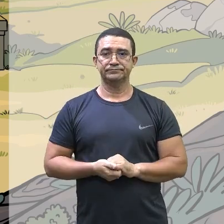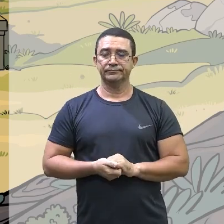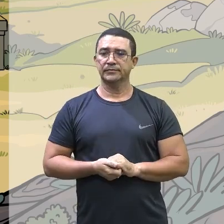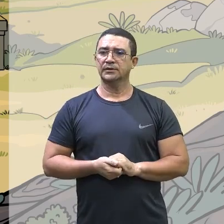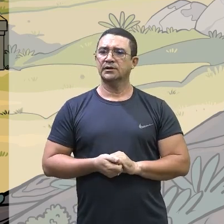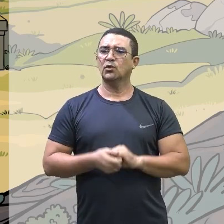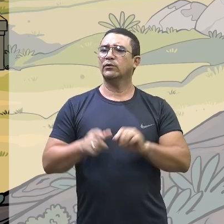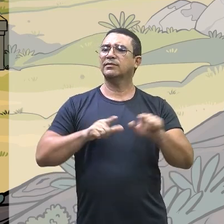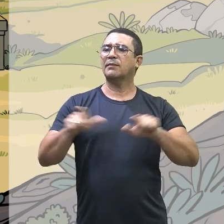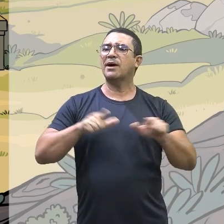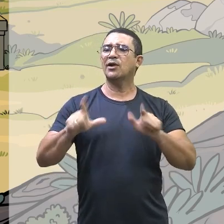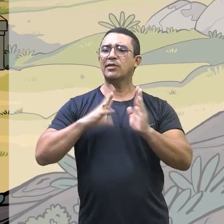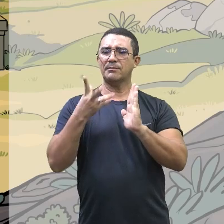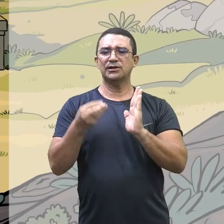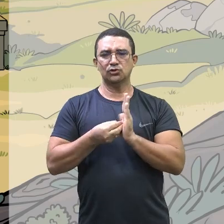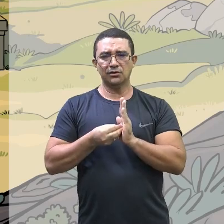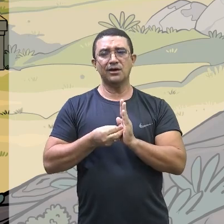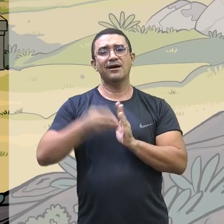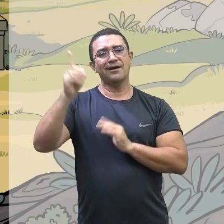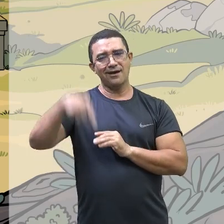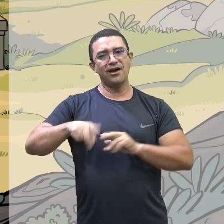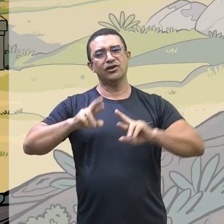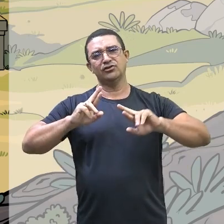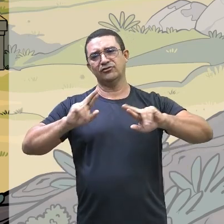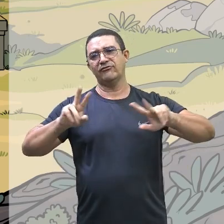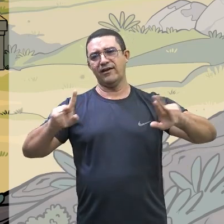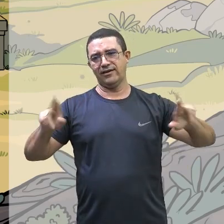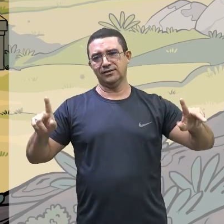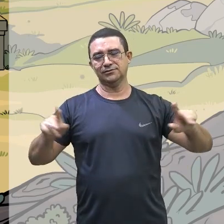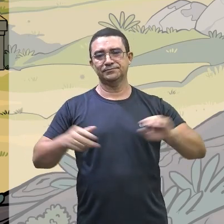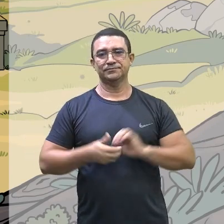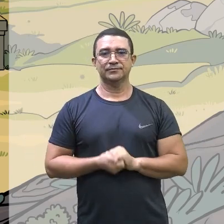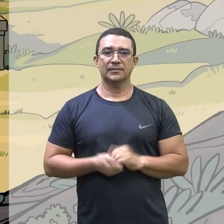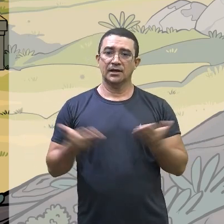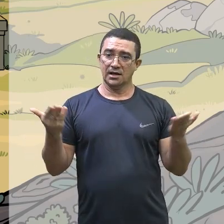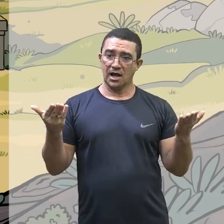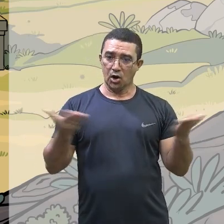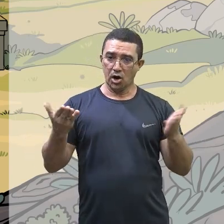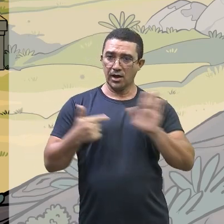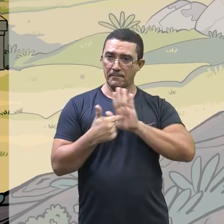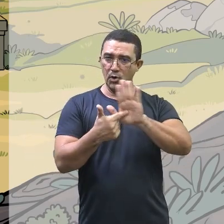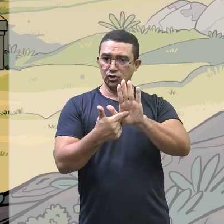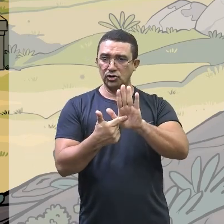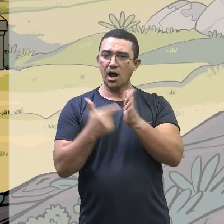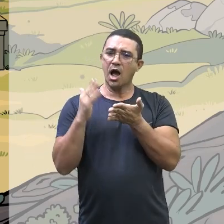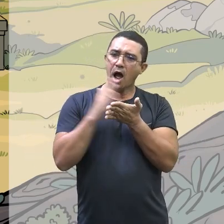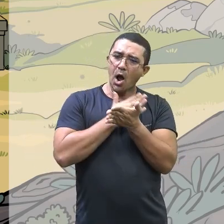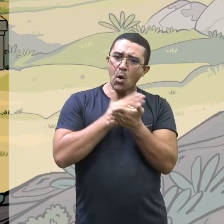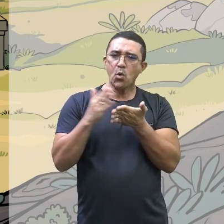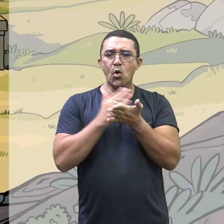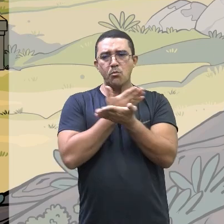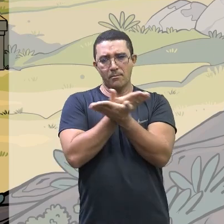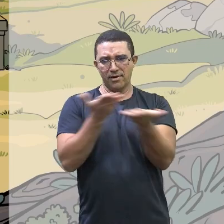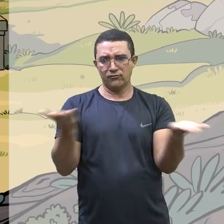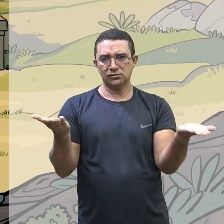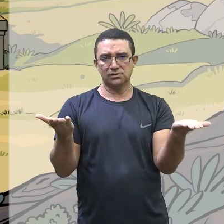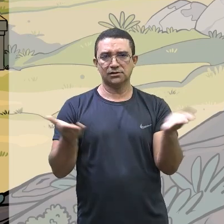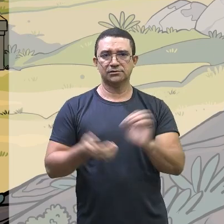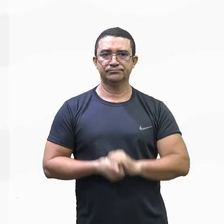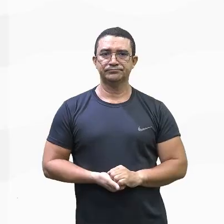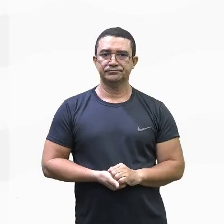são diversificadas, não é? Sim. São inúmeras. E aqui nós vamos apresentar algumas para vocês, aqui começando